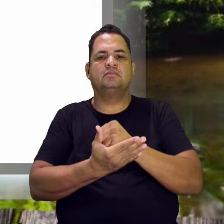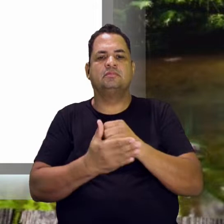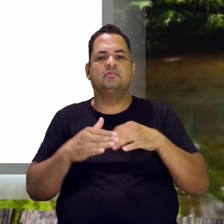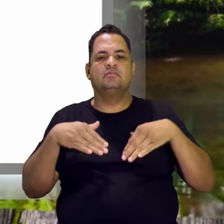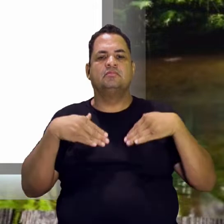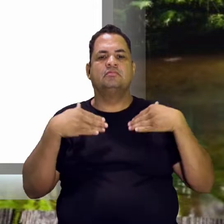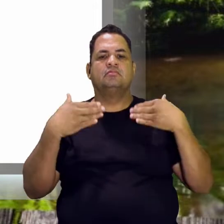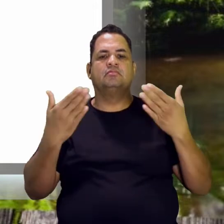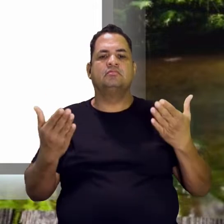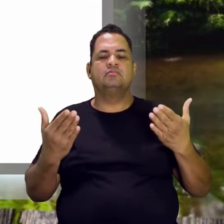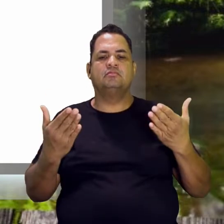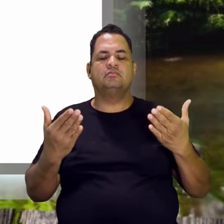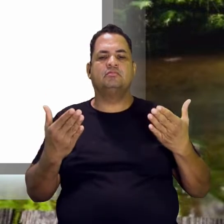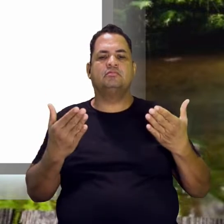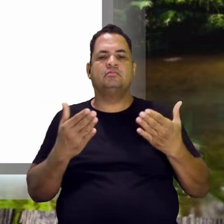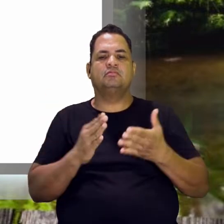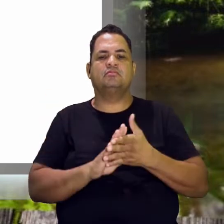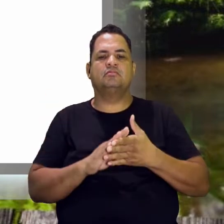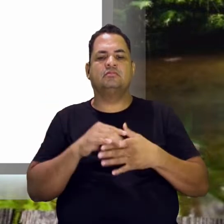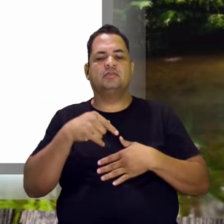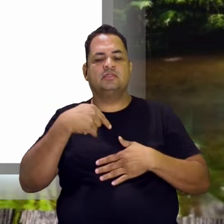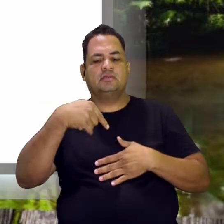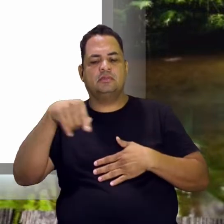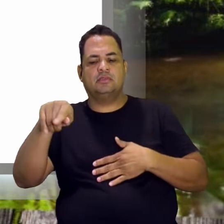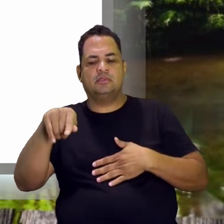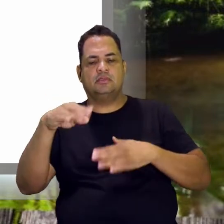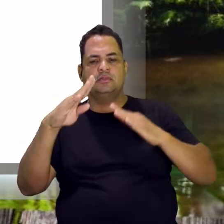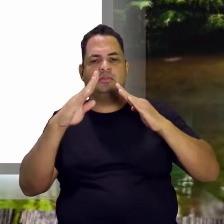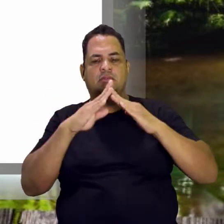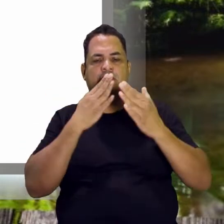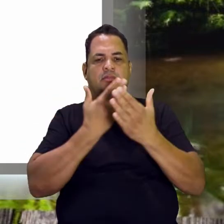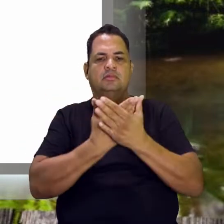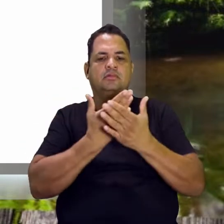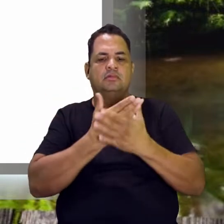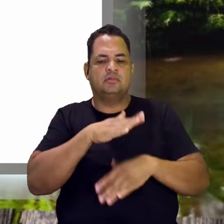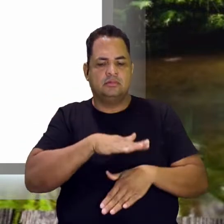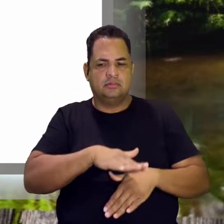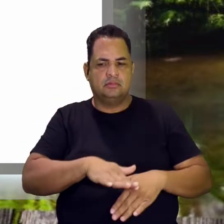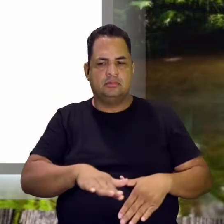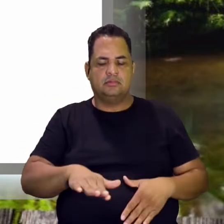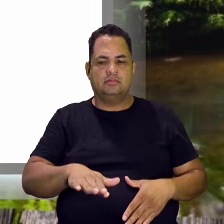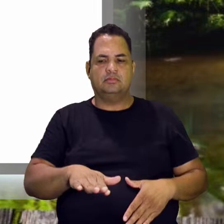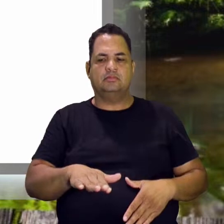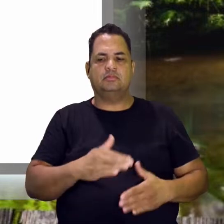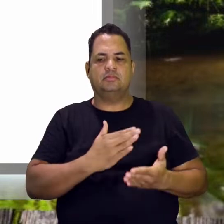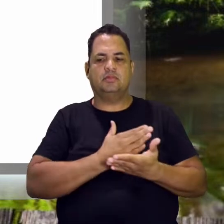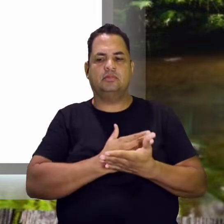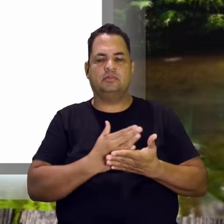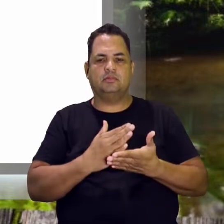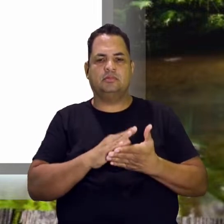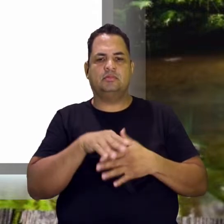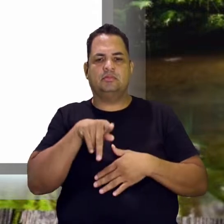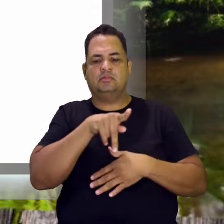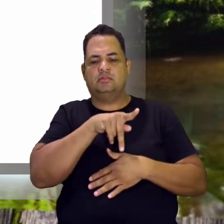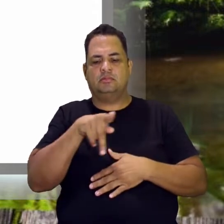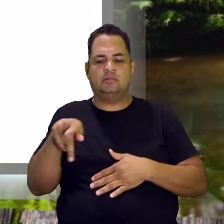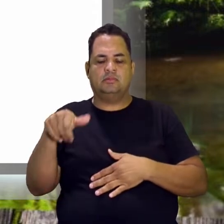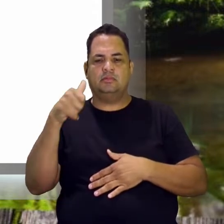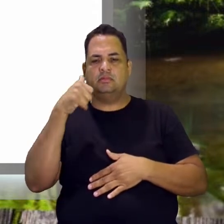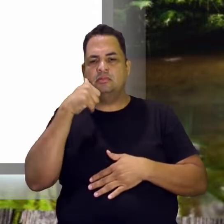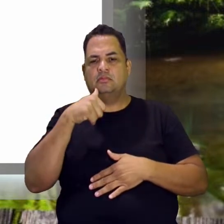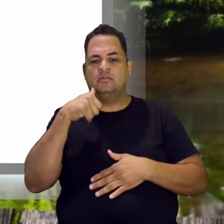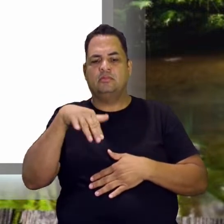entra na fase de ir à escola, já muito pequenininho, as professoras todas, ou